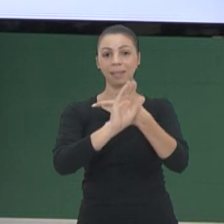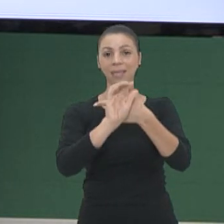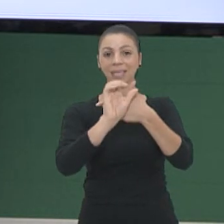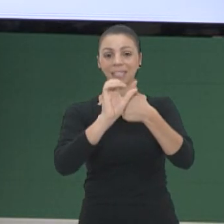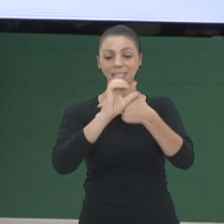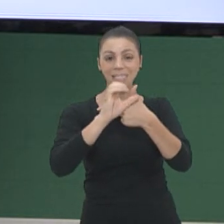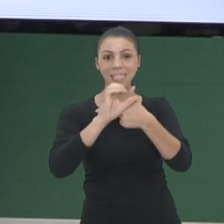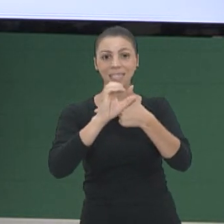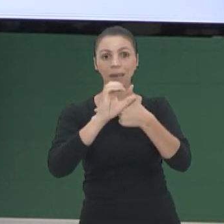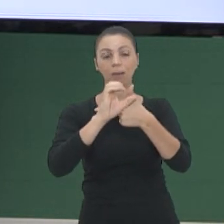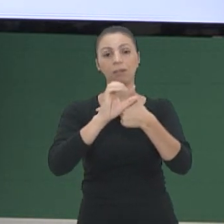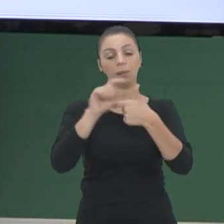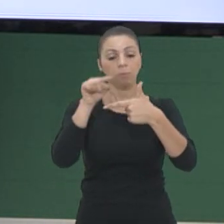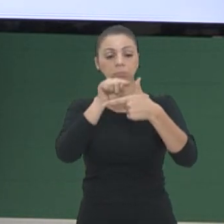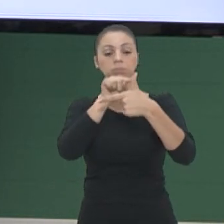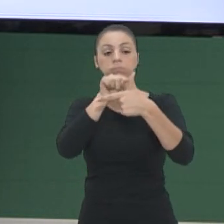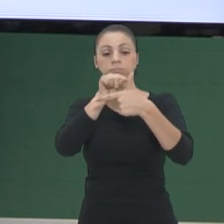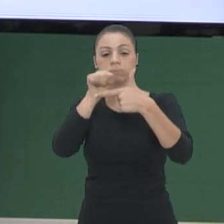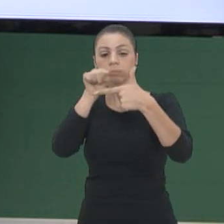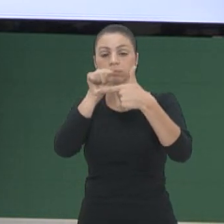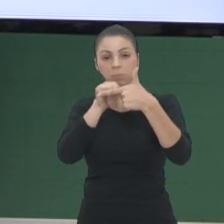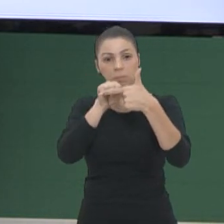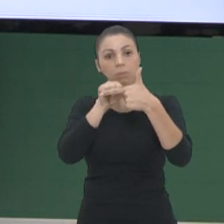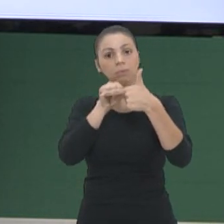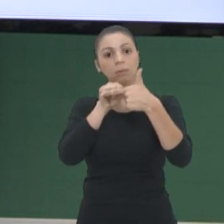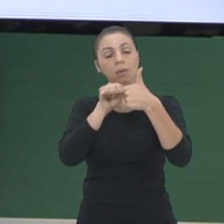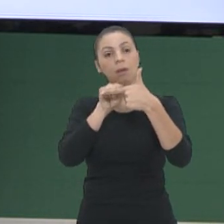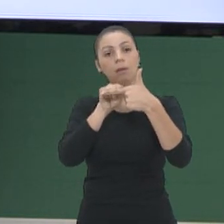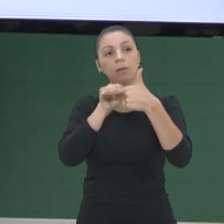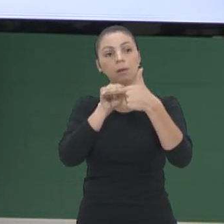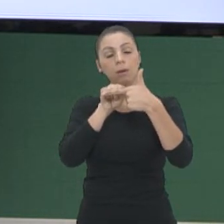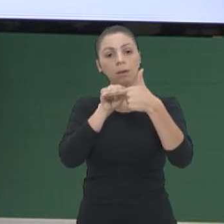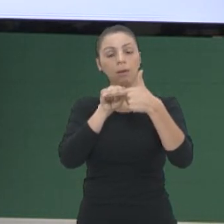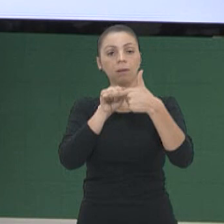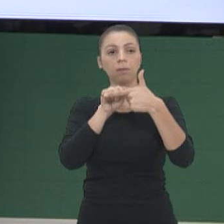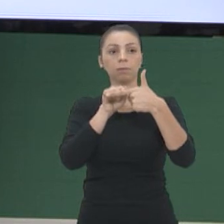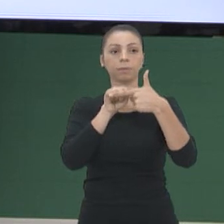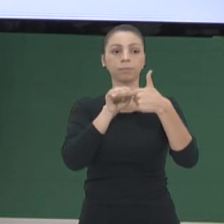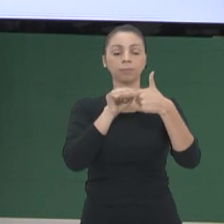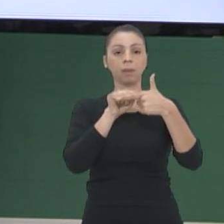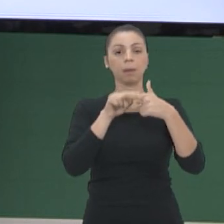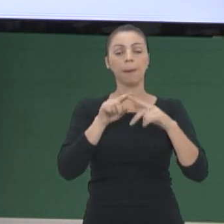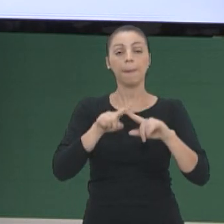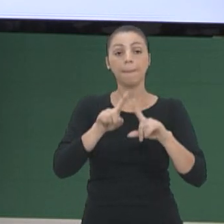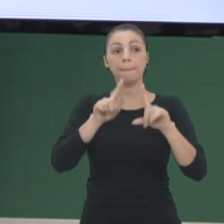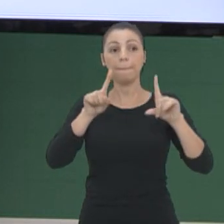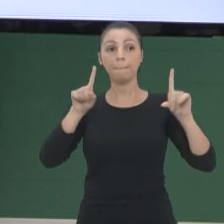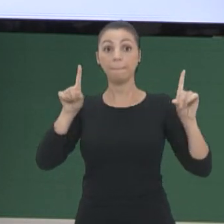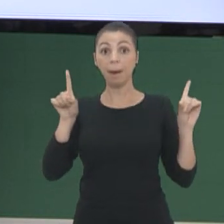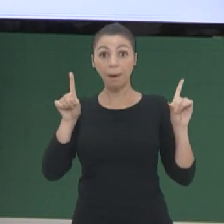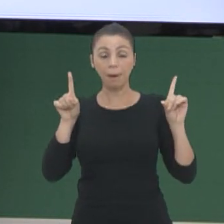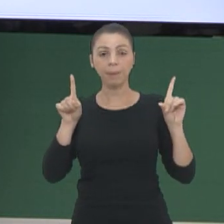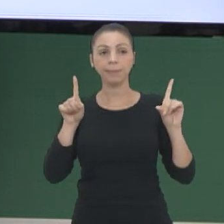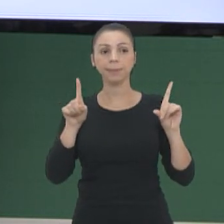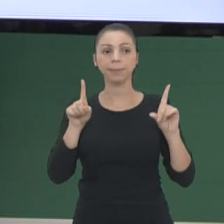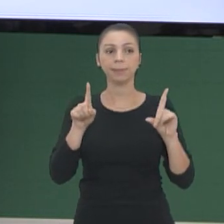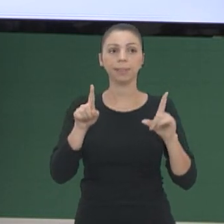ângulo de 90 graus. Então ele não é um triângulo retângulo. Mas se nós olhássemos o